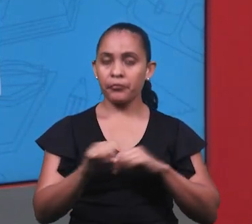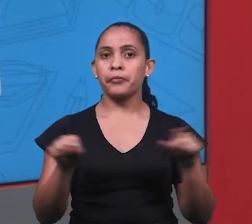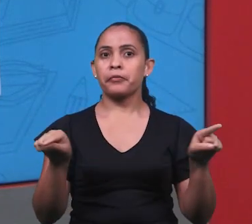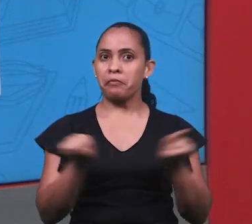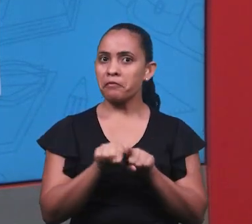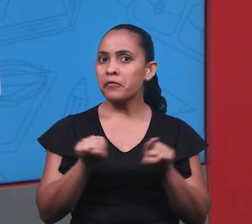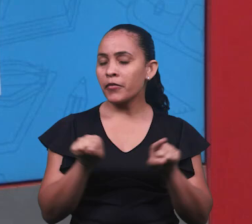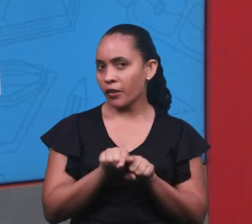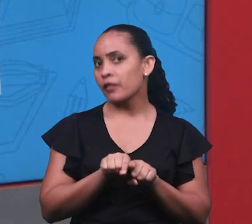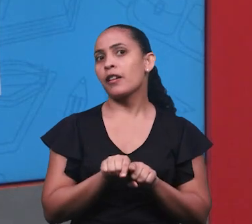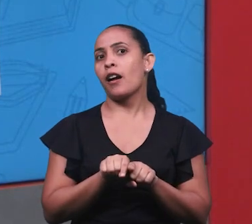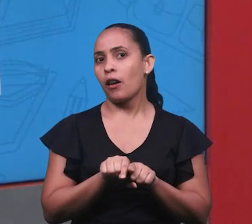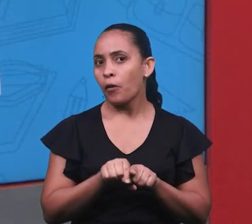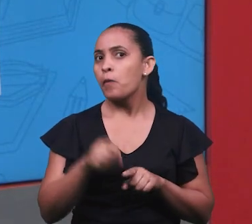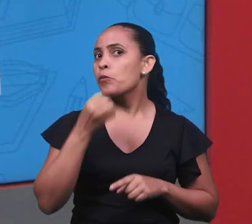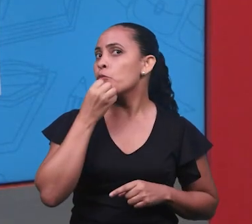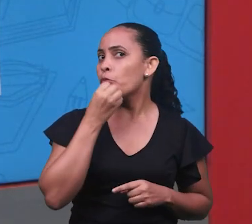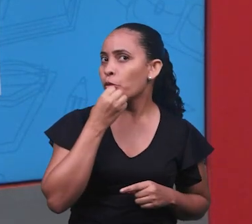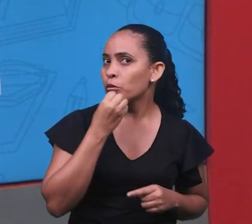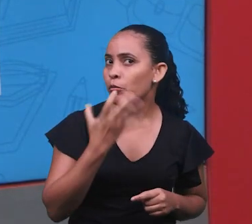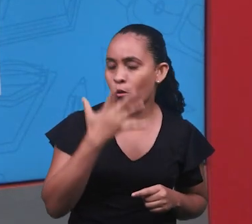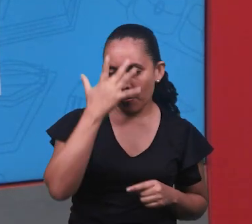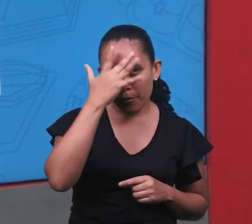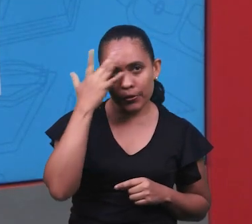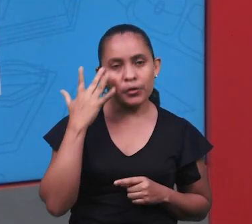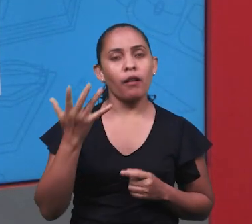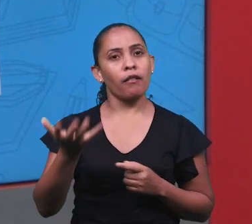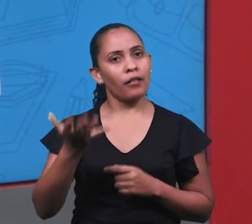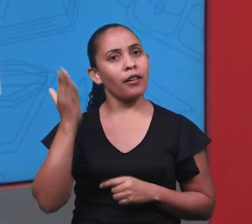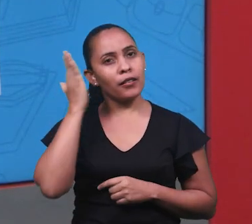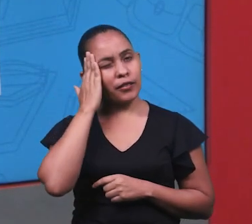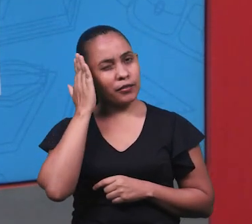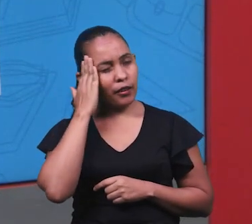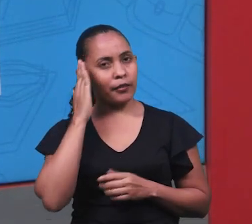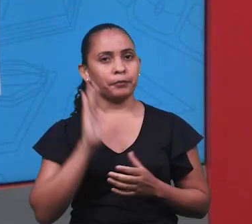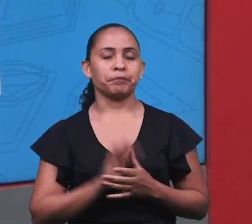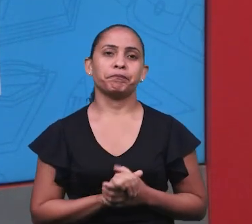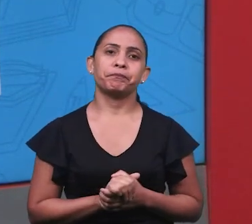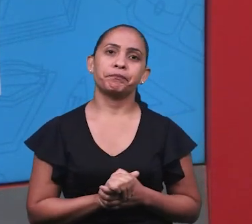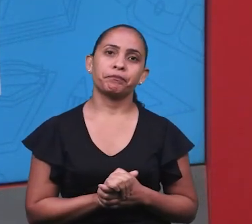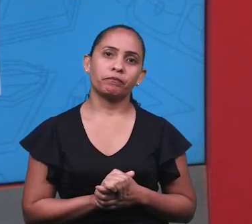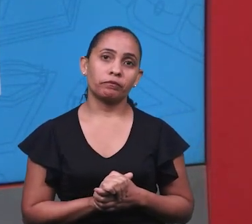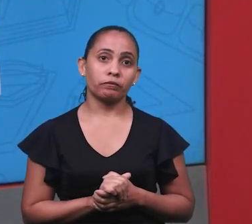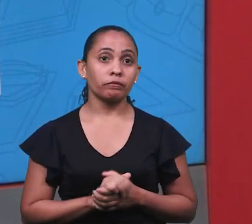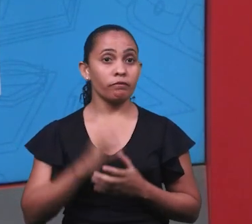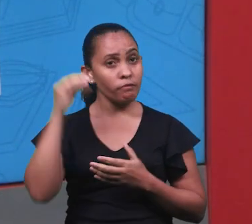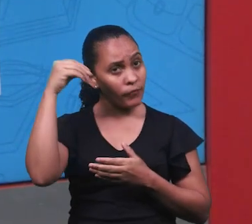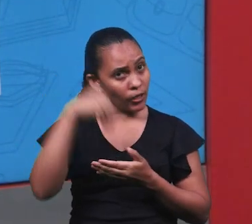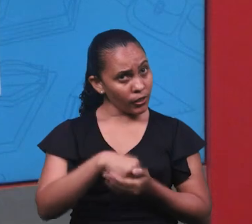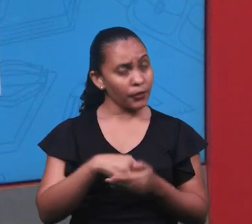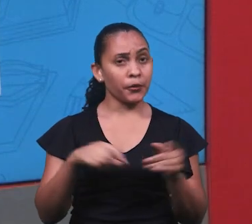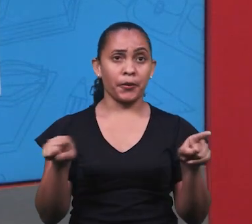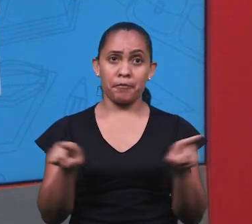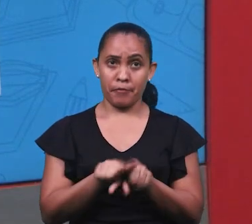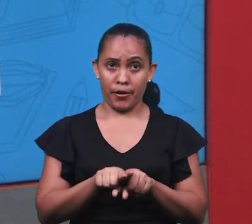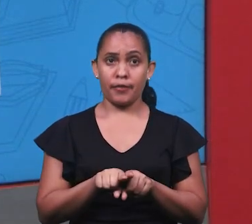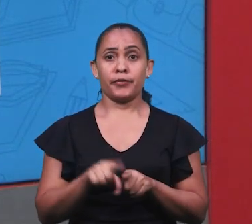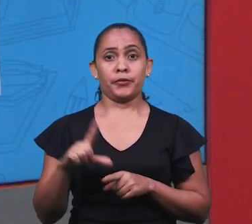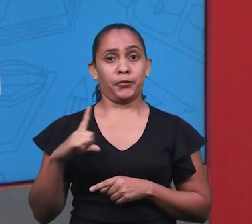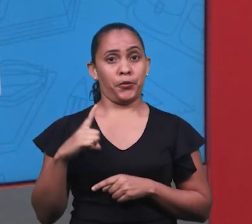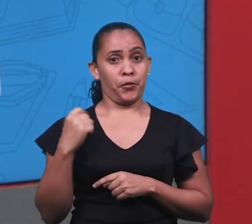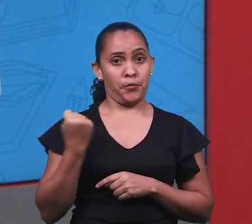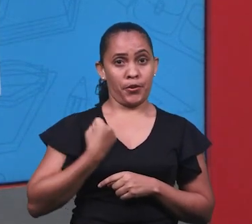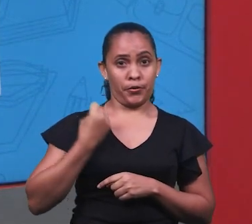assim, muito indicado para quem quer entender um pouco mais esse processo. Ainda dentro dessa competência 3, então vamos